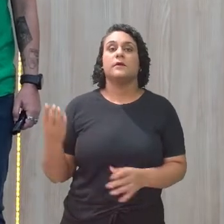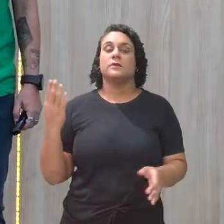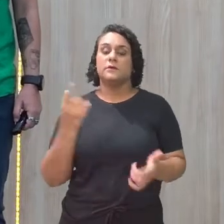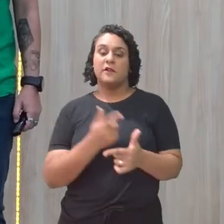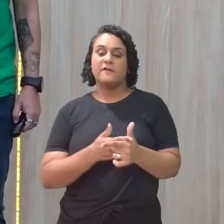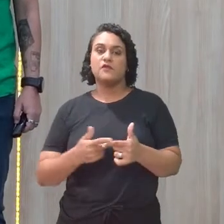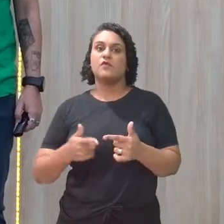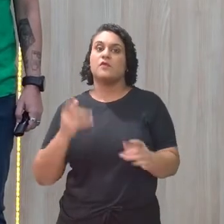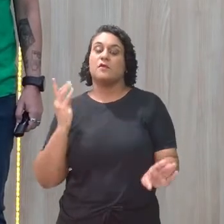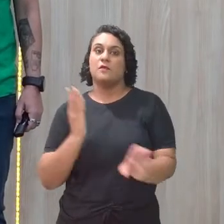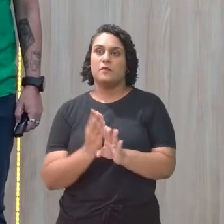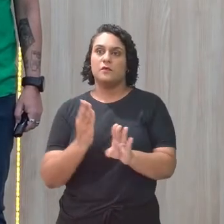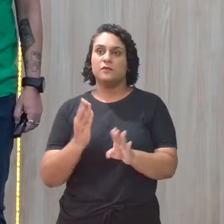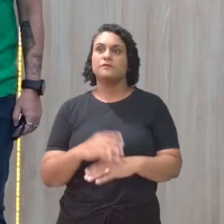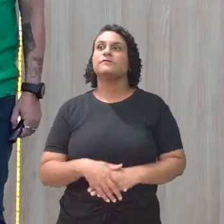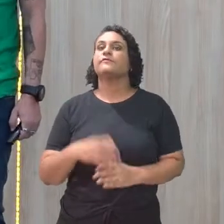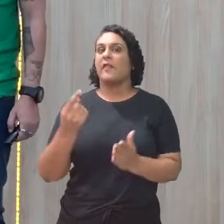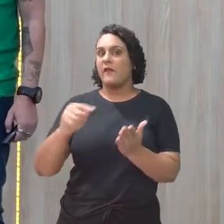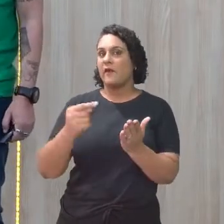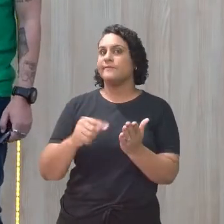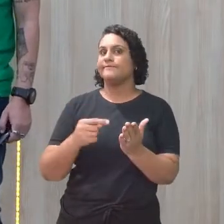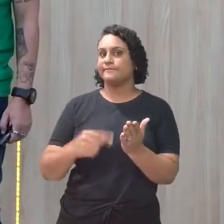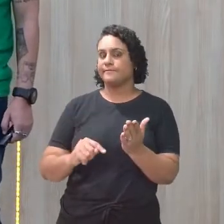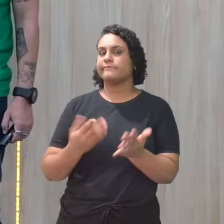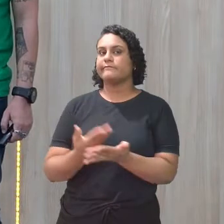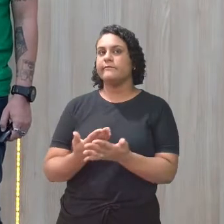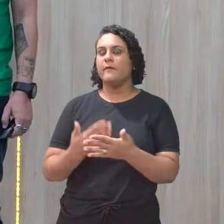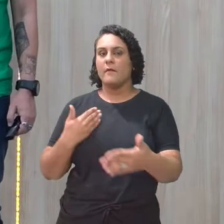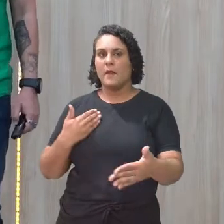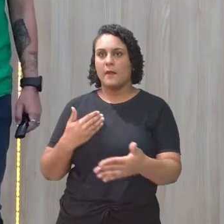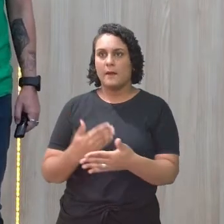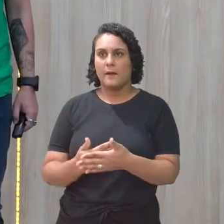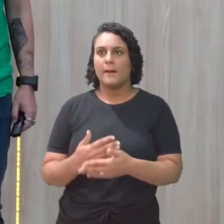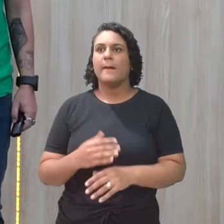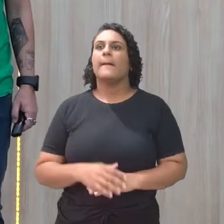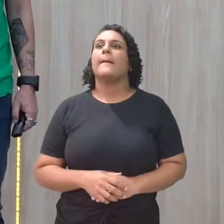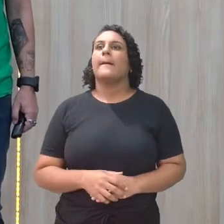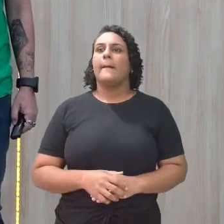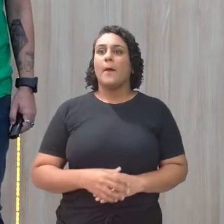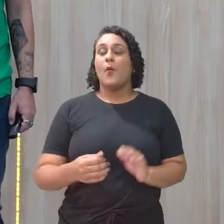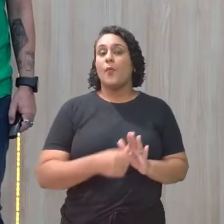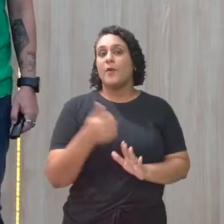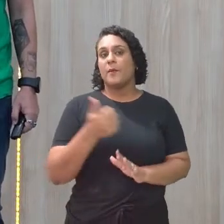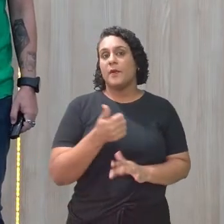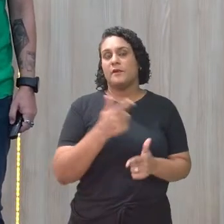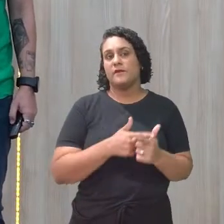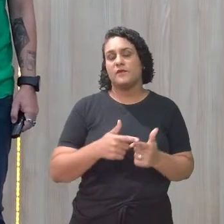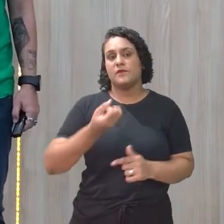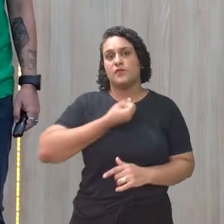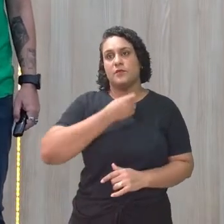né? E a gente fez a correção na aula seguinte, a gente viu que o primeiro divisor é o 1, ou seja, como o professor Pedro falou, o